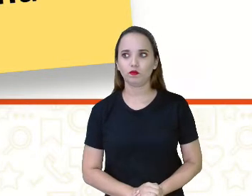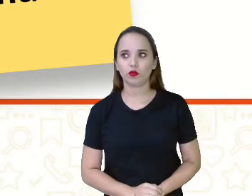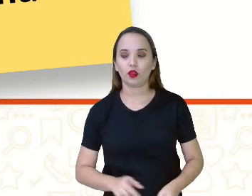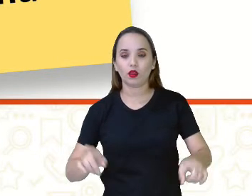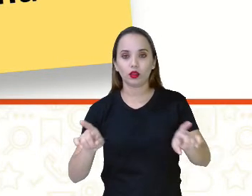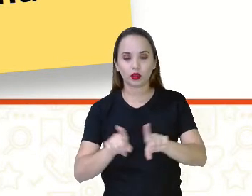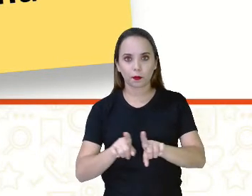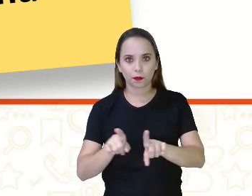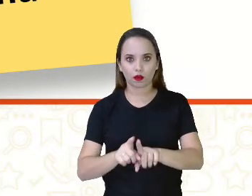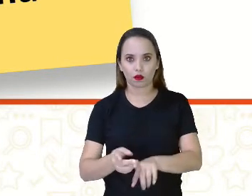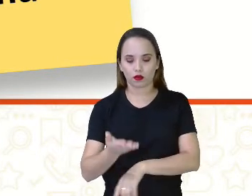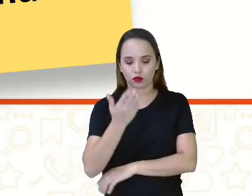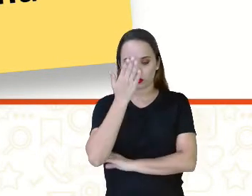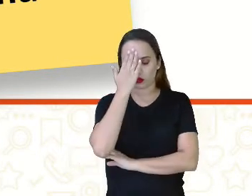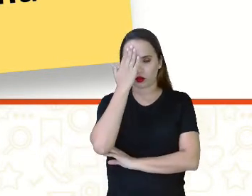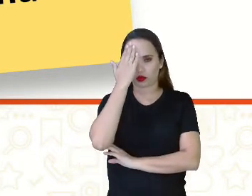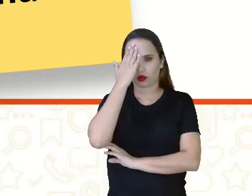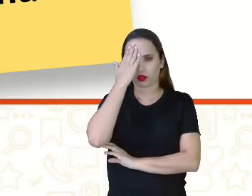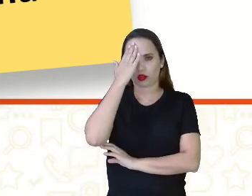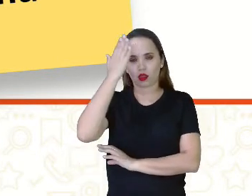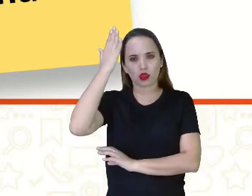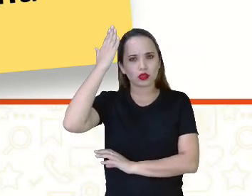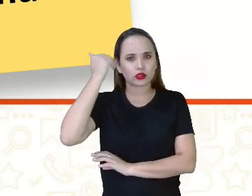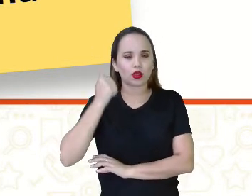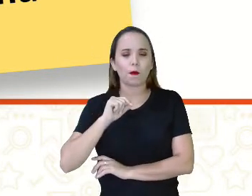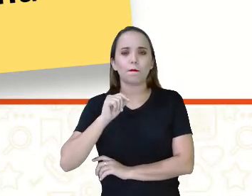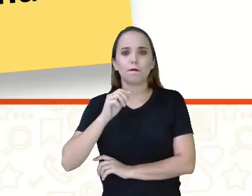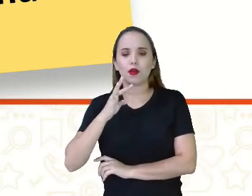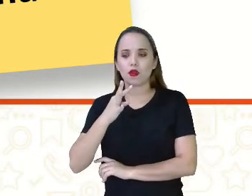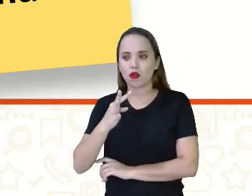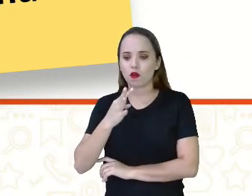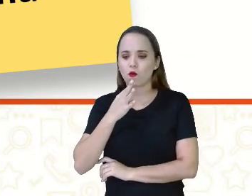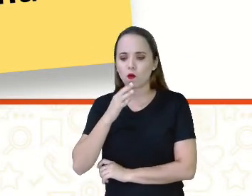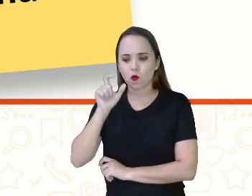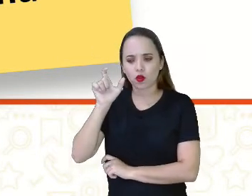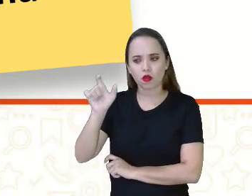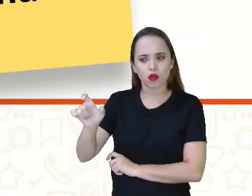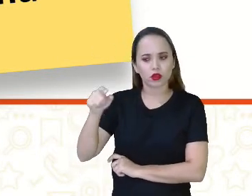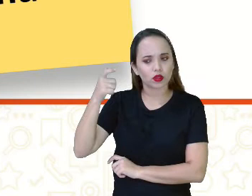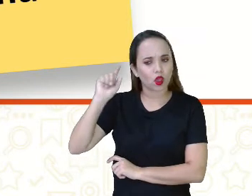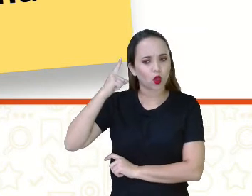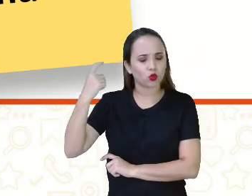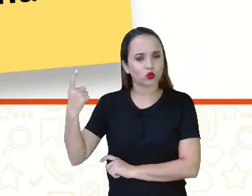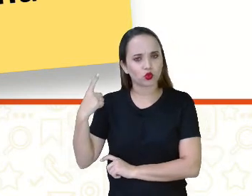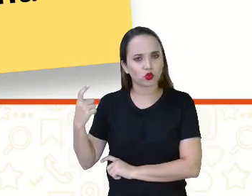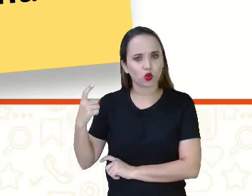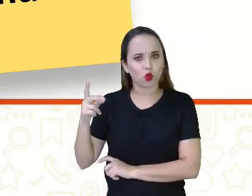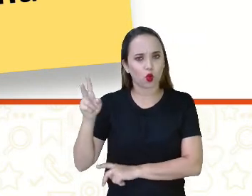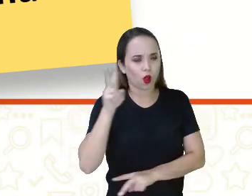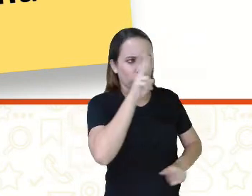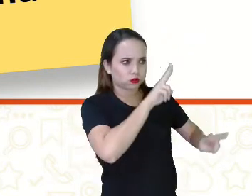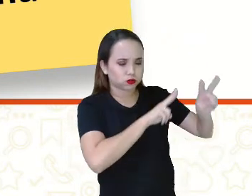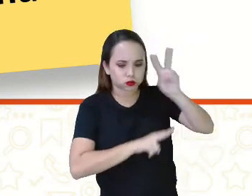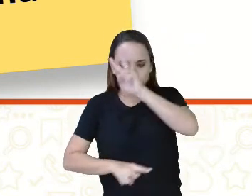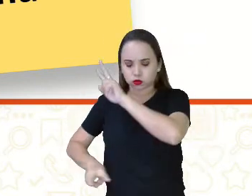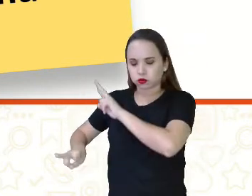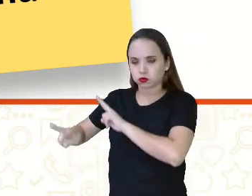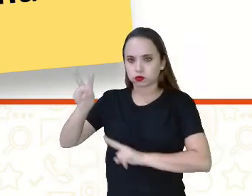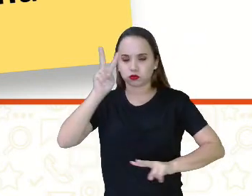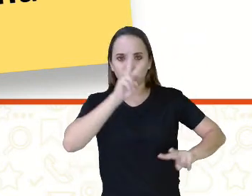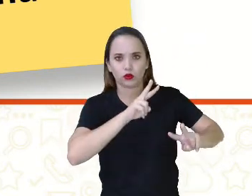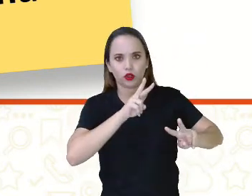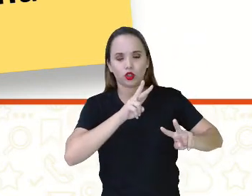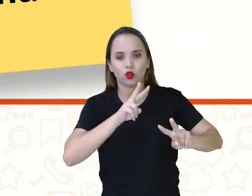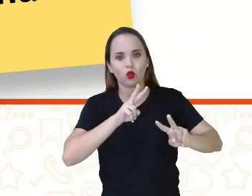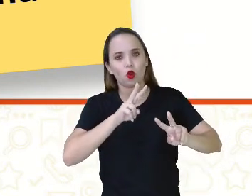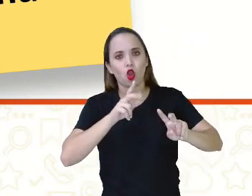Detectar, identificar, reconhecer e entender os sons ao seu redor possibilita a